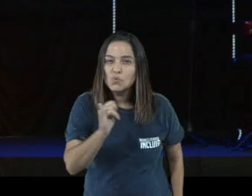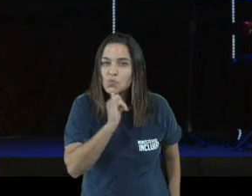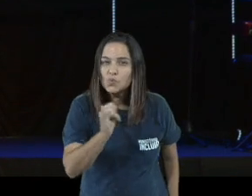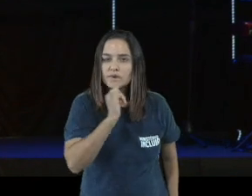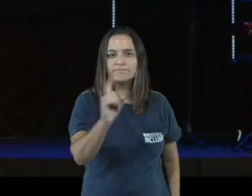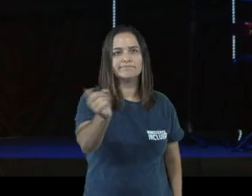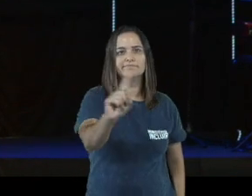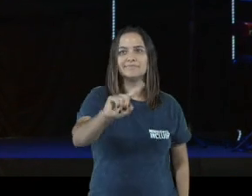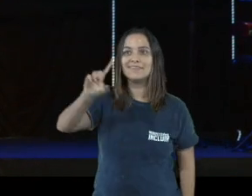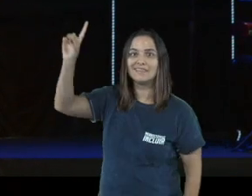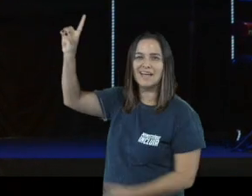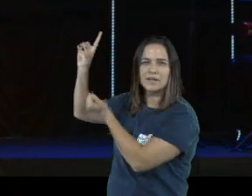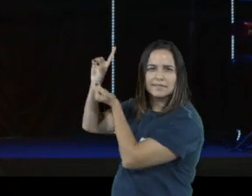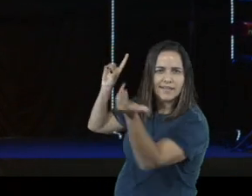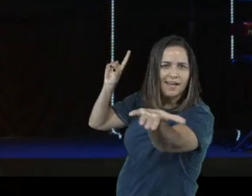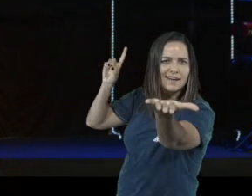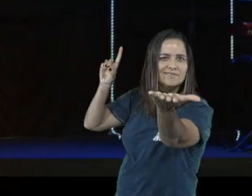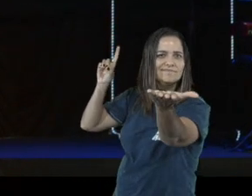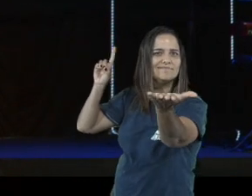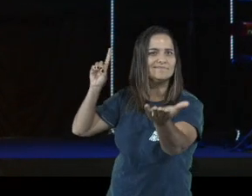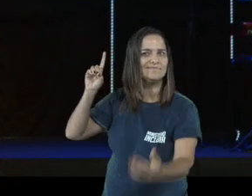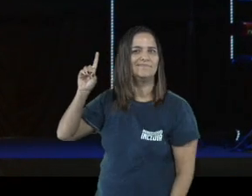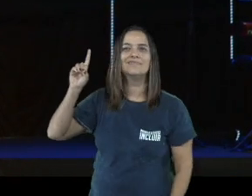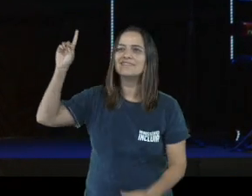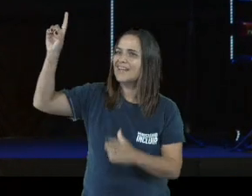que o busto para aqueles que vivem nele